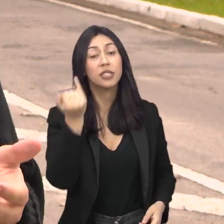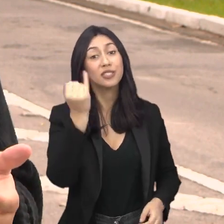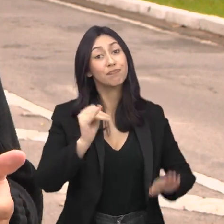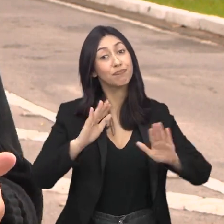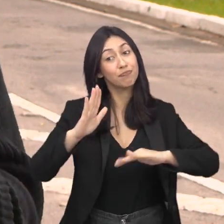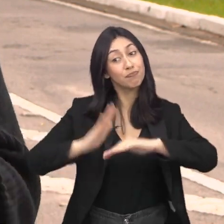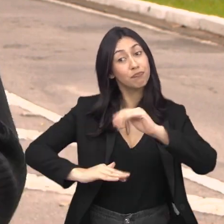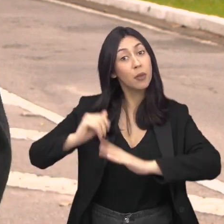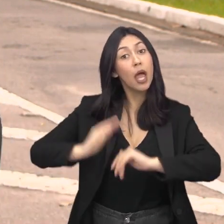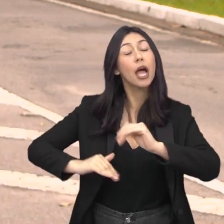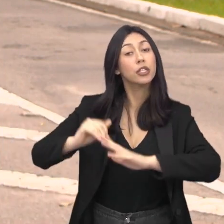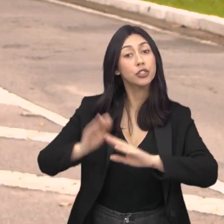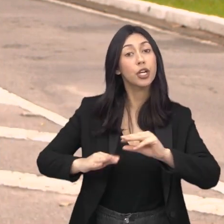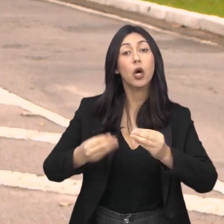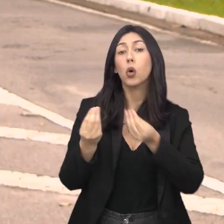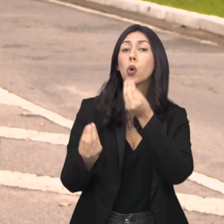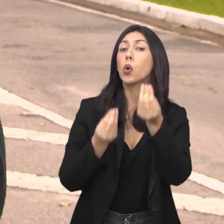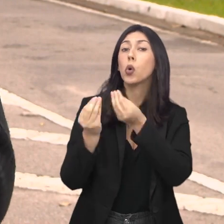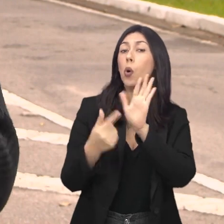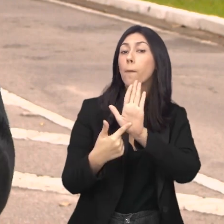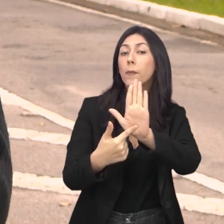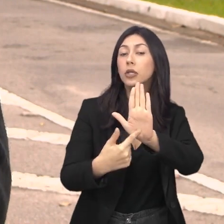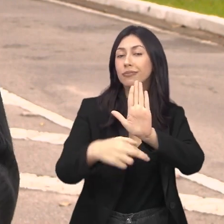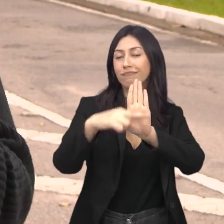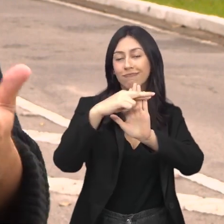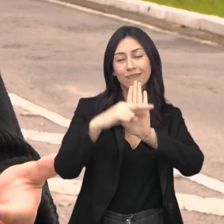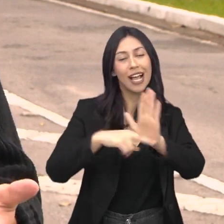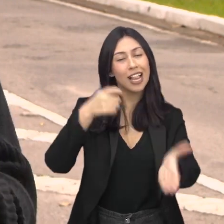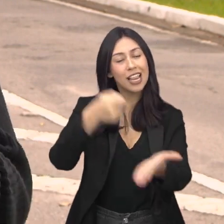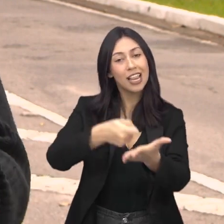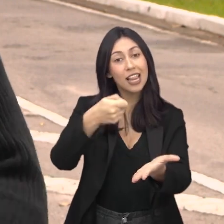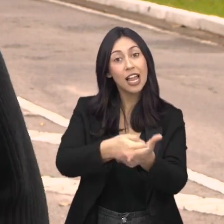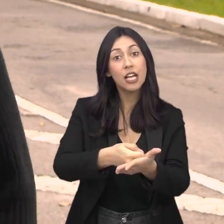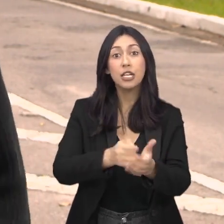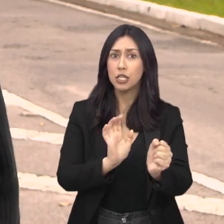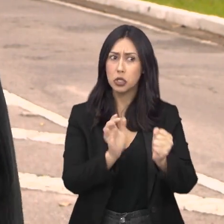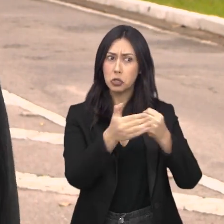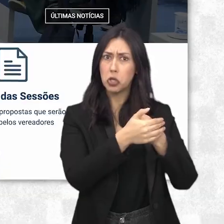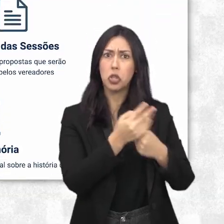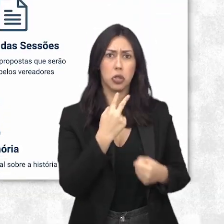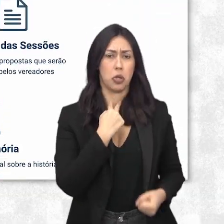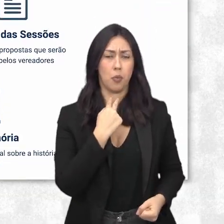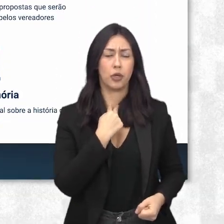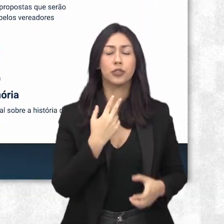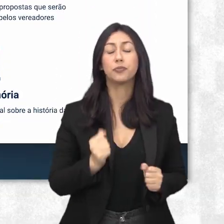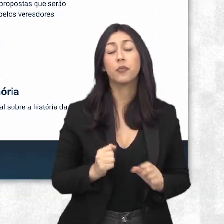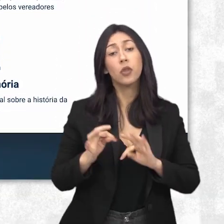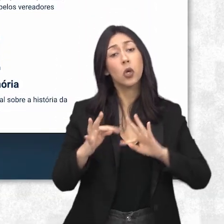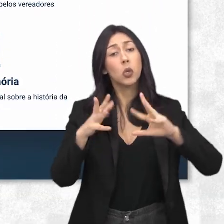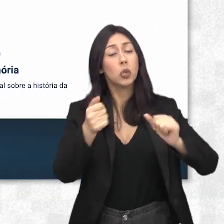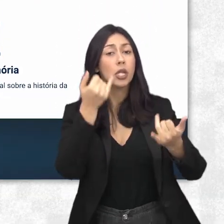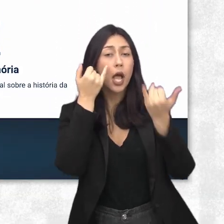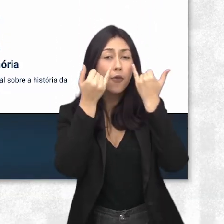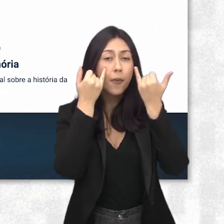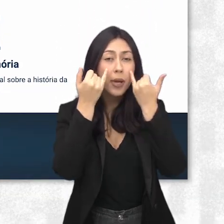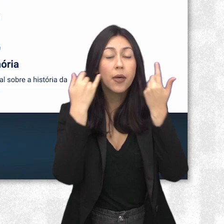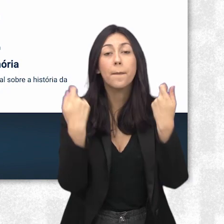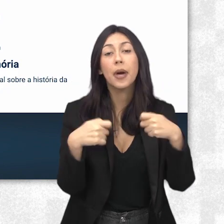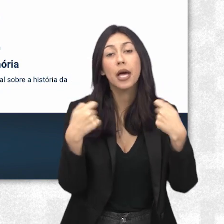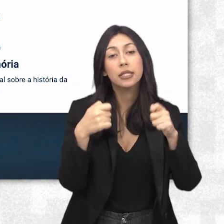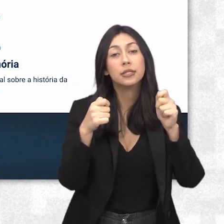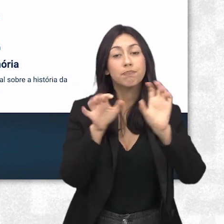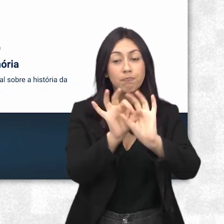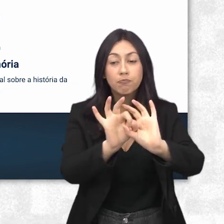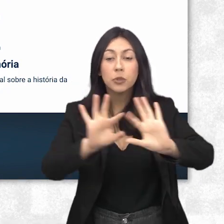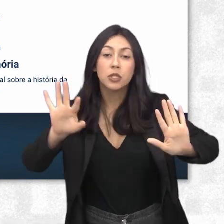Na prática, a transparência se torna uma regra e o sigilo uma exceção. Toda informação deve ser disponibilizada